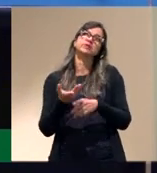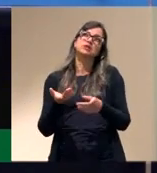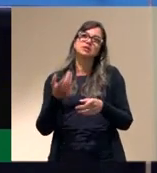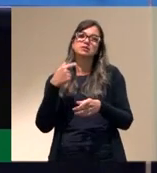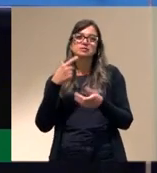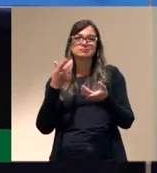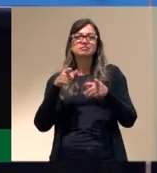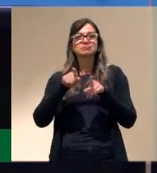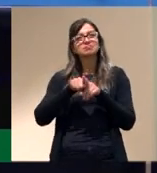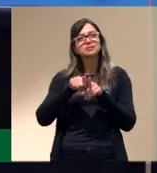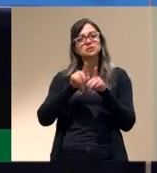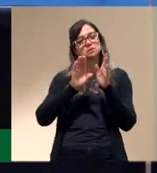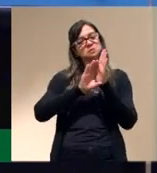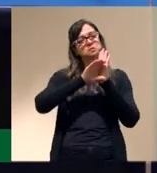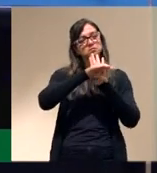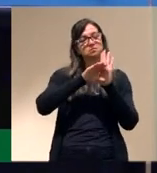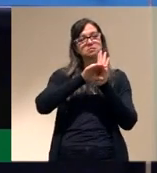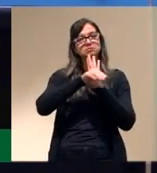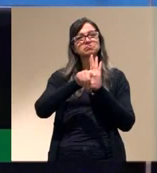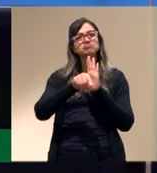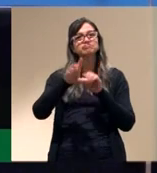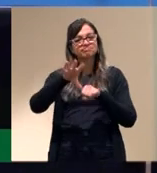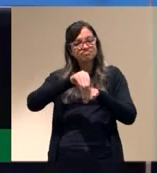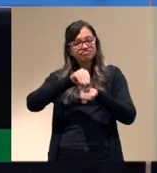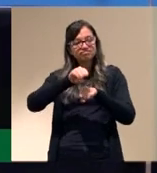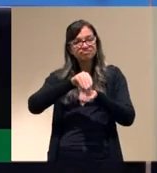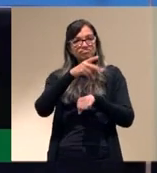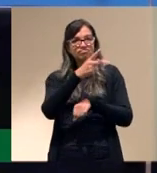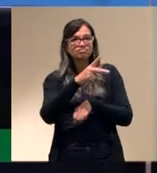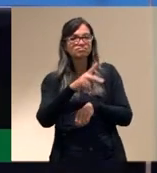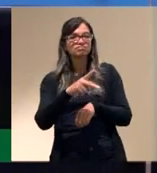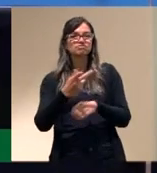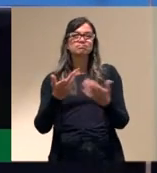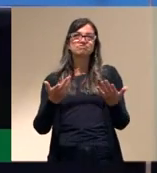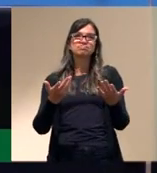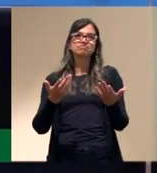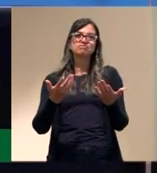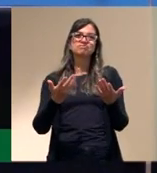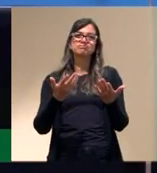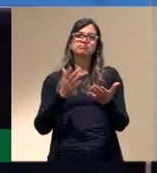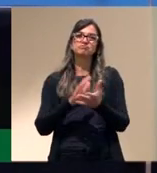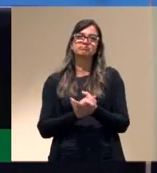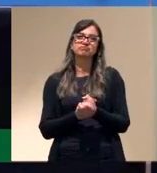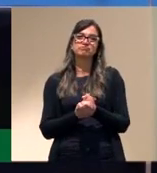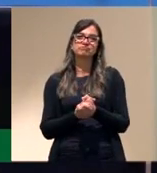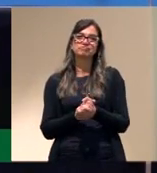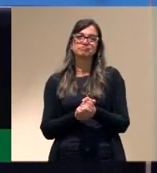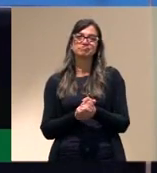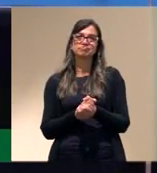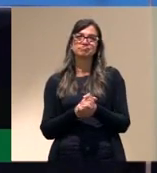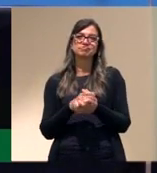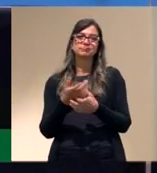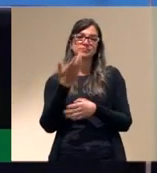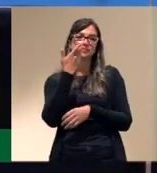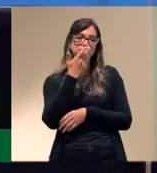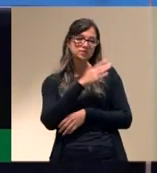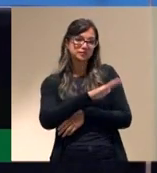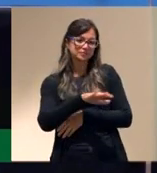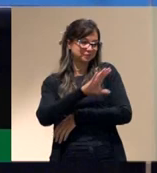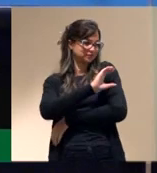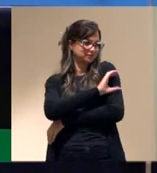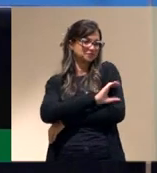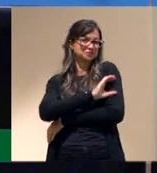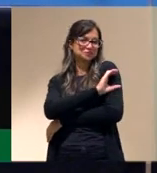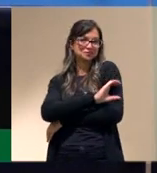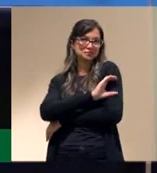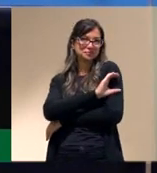apropriação conceitual. Os conceitos, eles não têm na educação infantil um